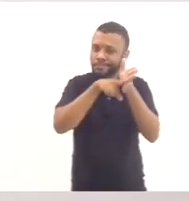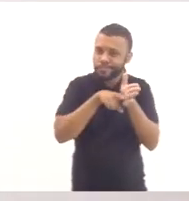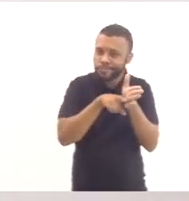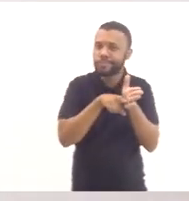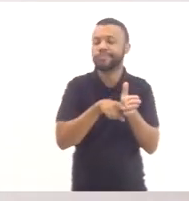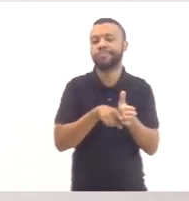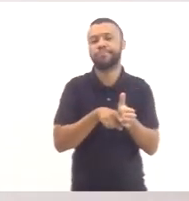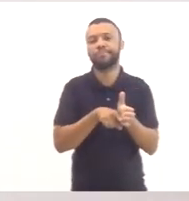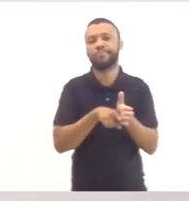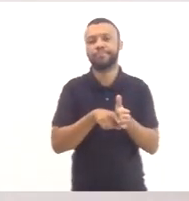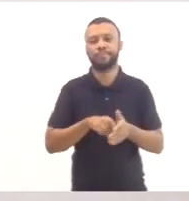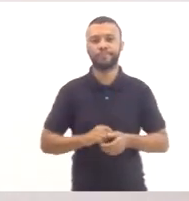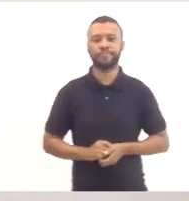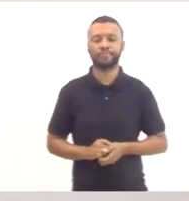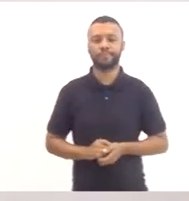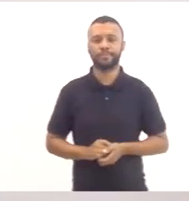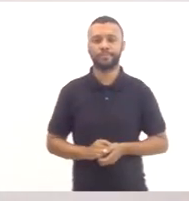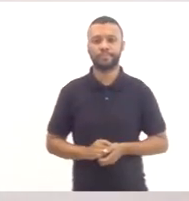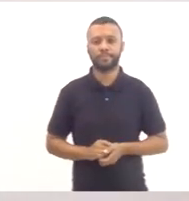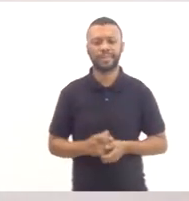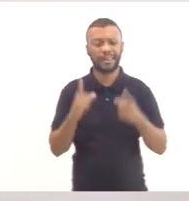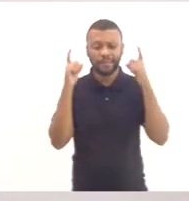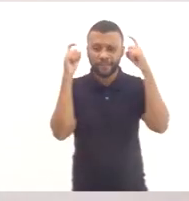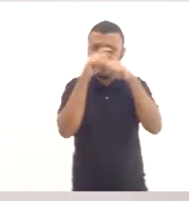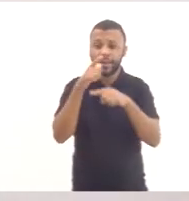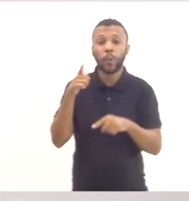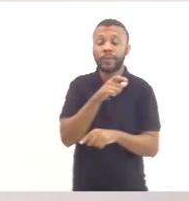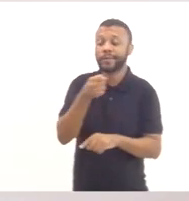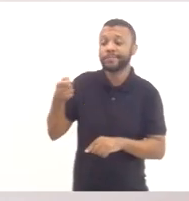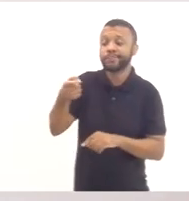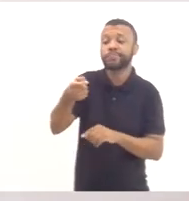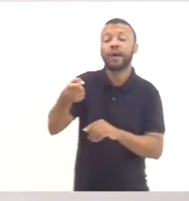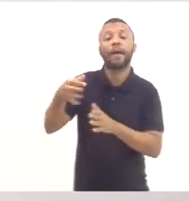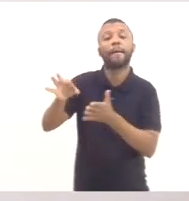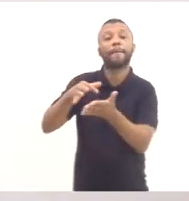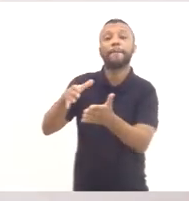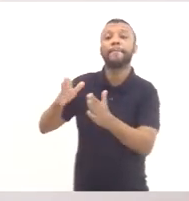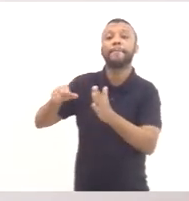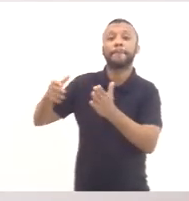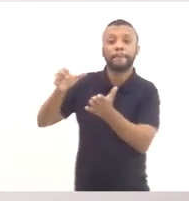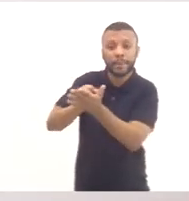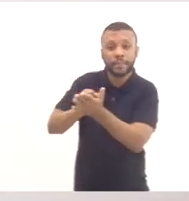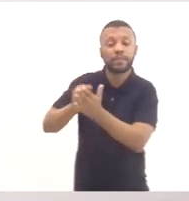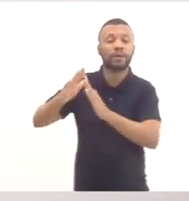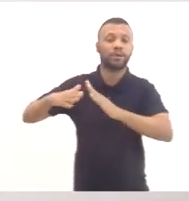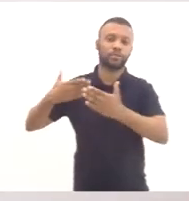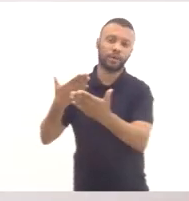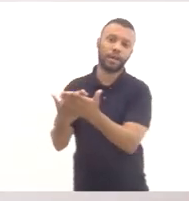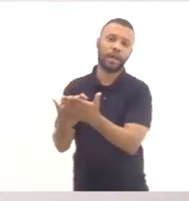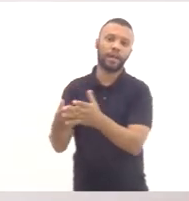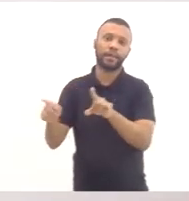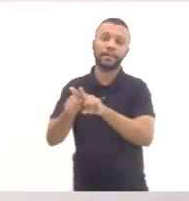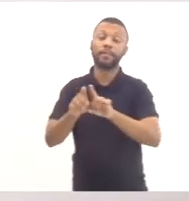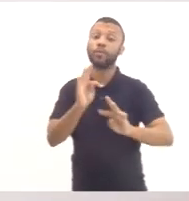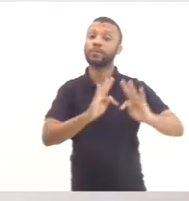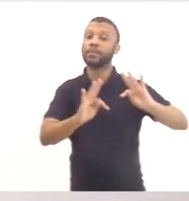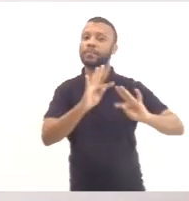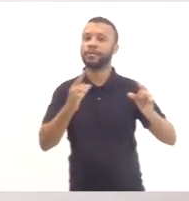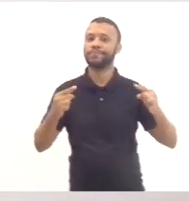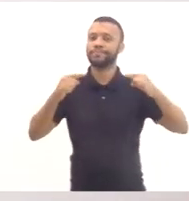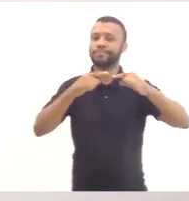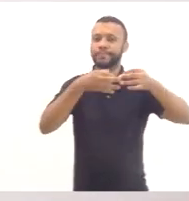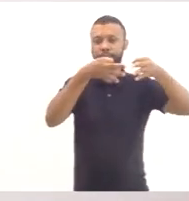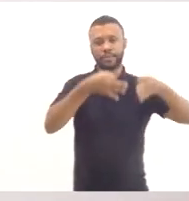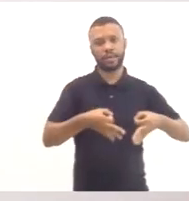laudo as dificuldades por matrícula escolar e até mesmo os tratamentos adequados